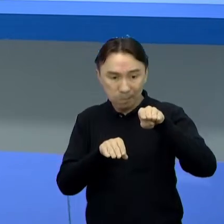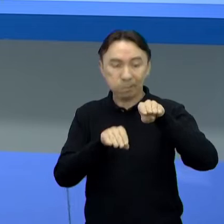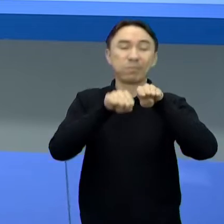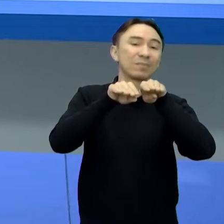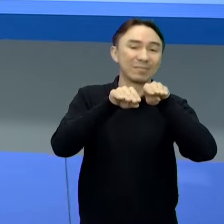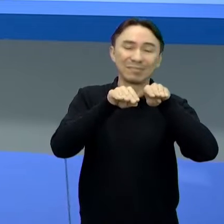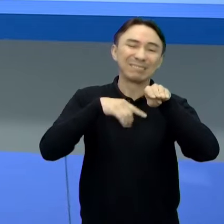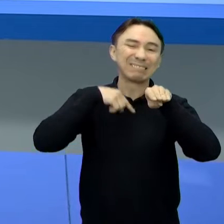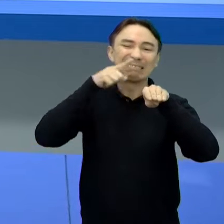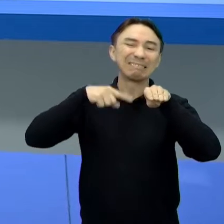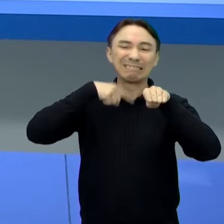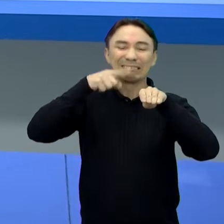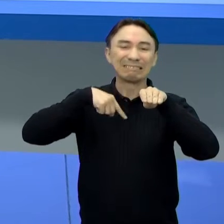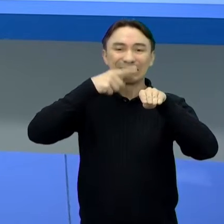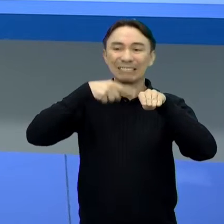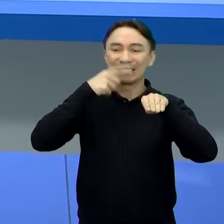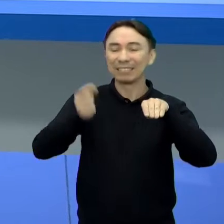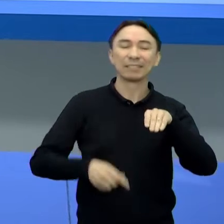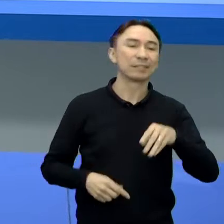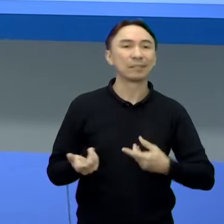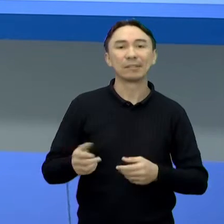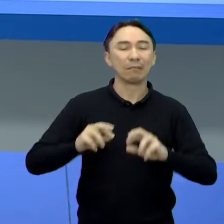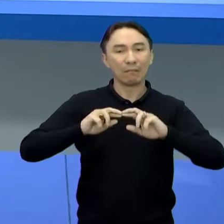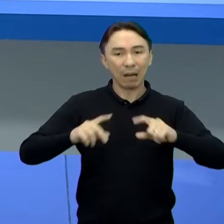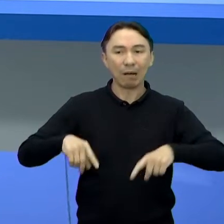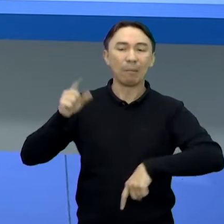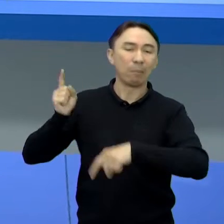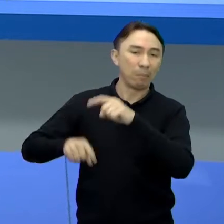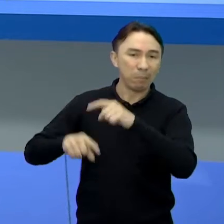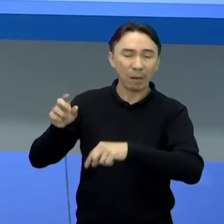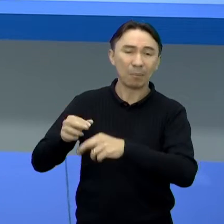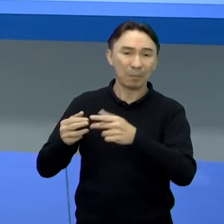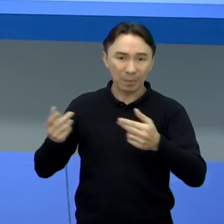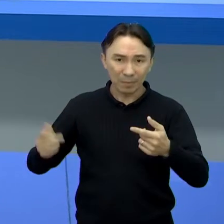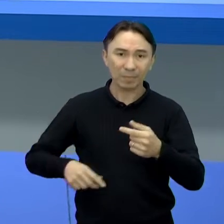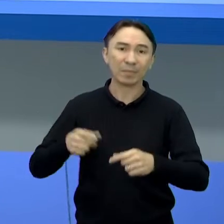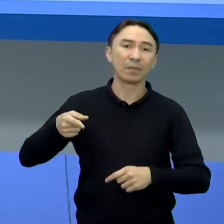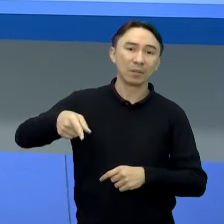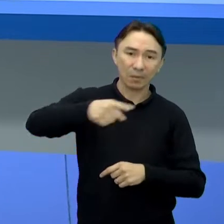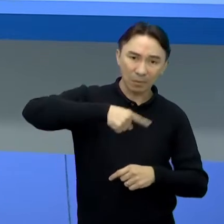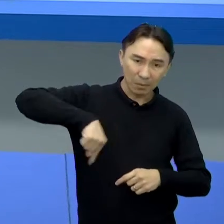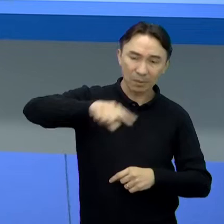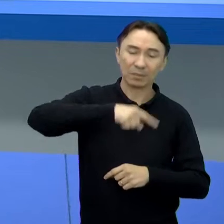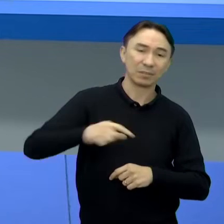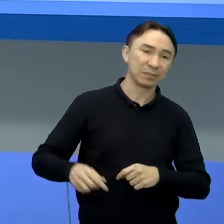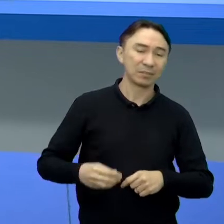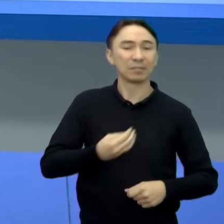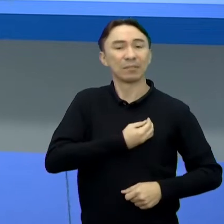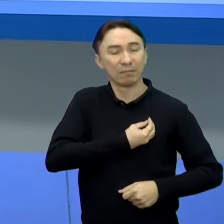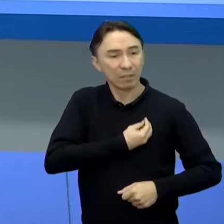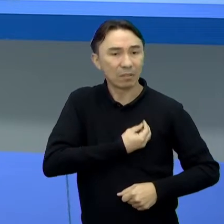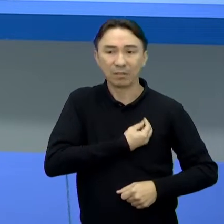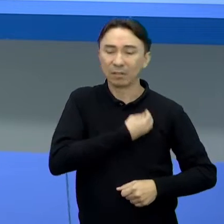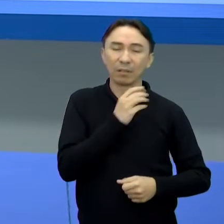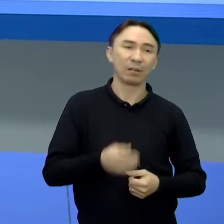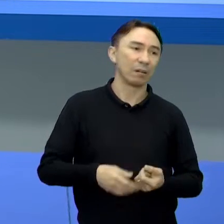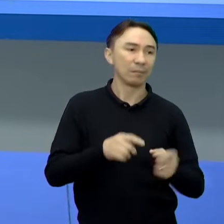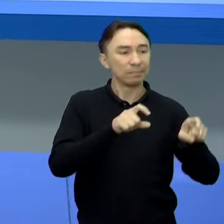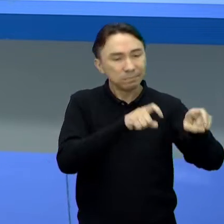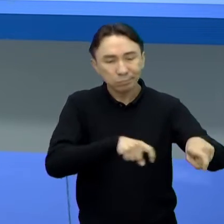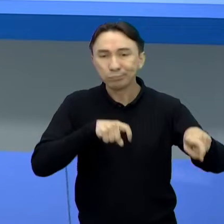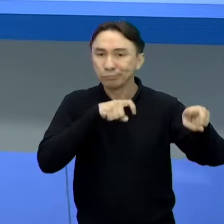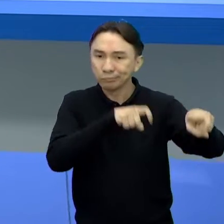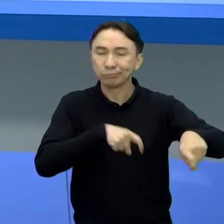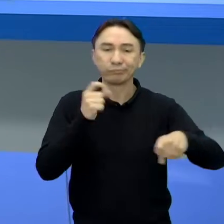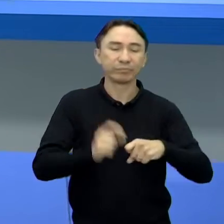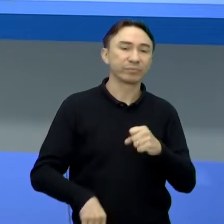repor em matéria-prima, né? Para sustentar o nosso estilo de vida, ou seja, em agricultura, em processos industriais, o que a